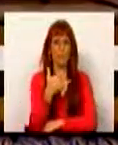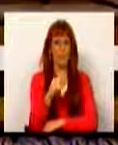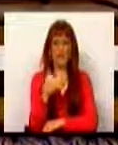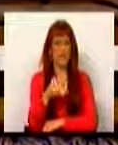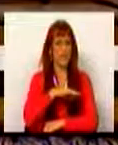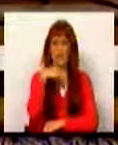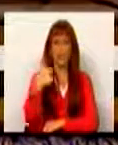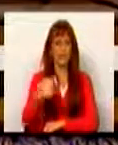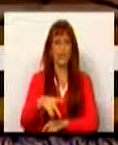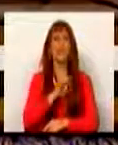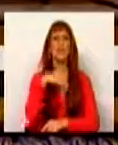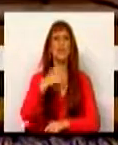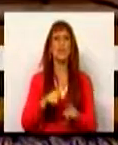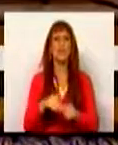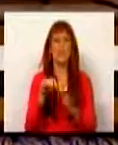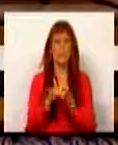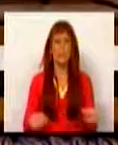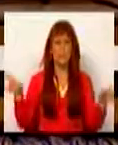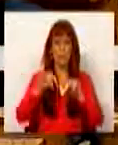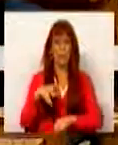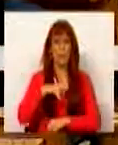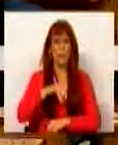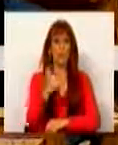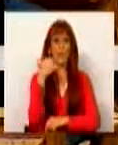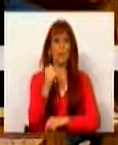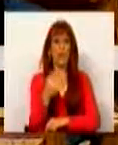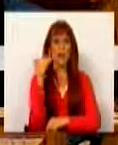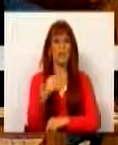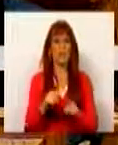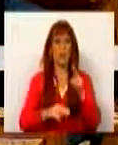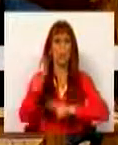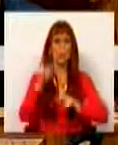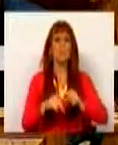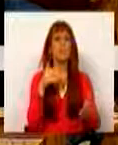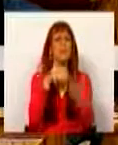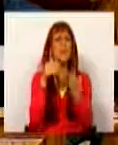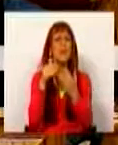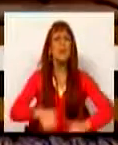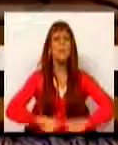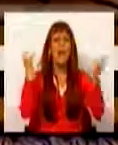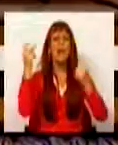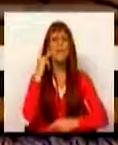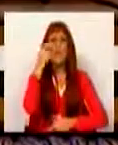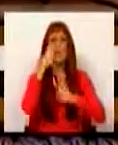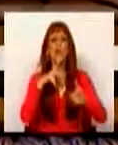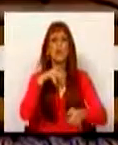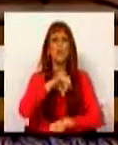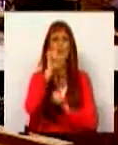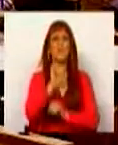Sr. Presidente. Sr. Presidente, a reprogramação do Portugal 2020 são obras concretas para melhorar a vida dos